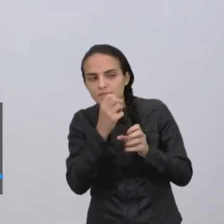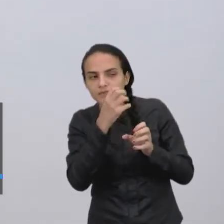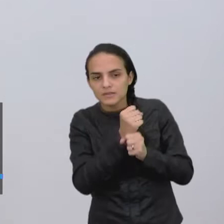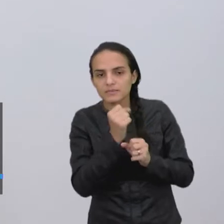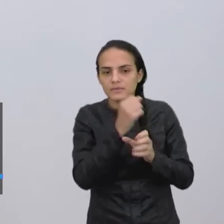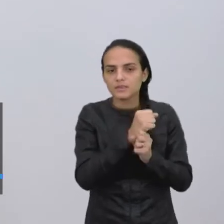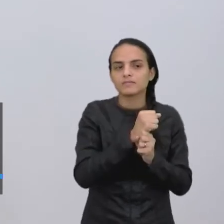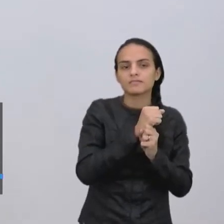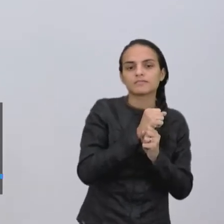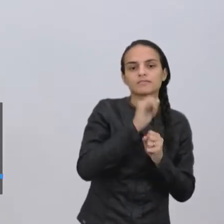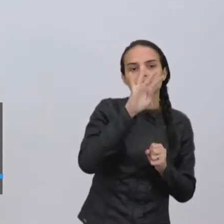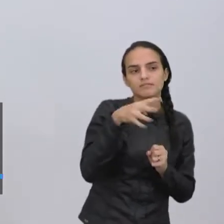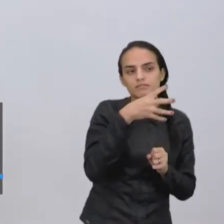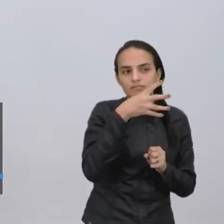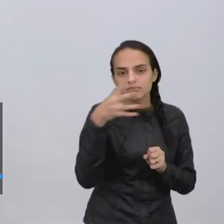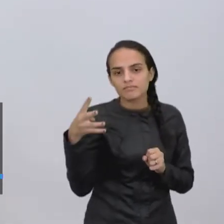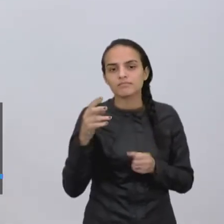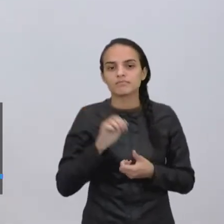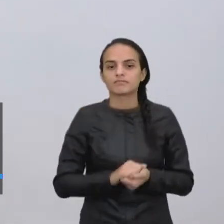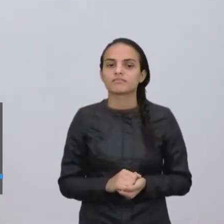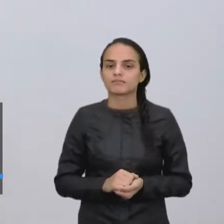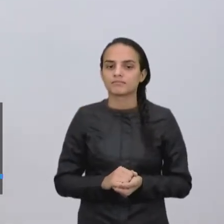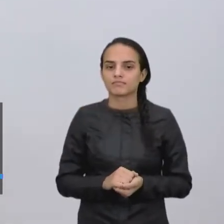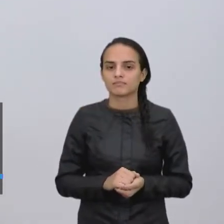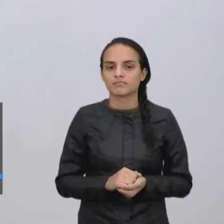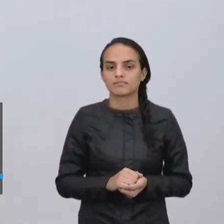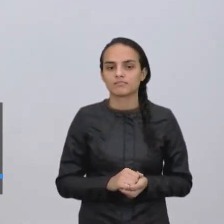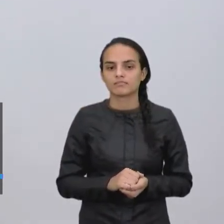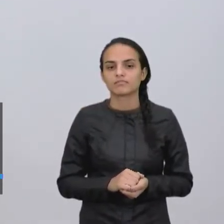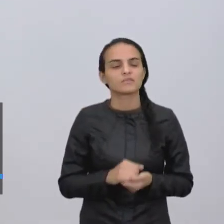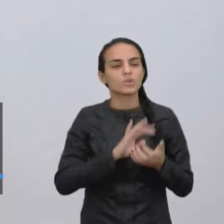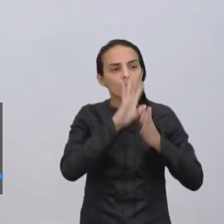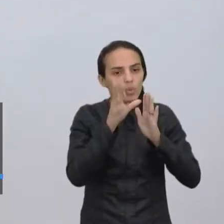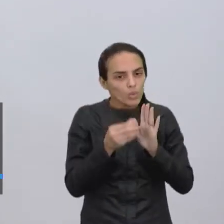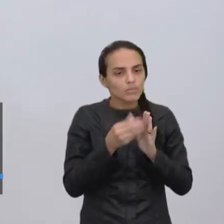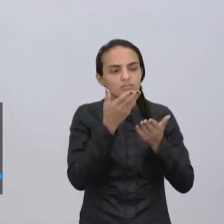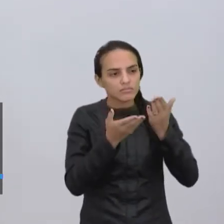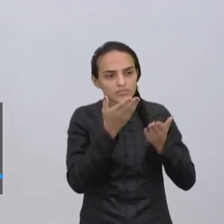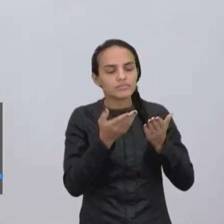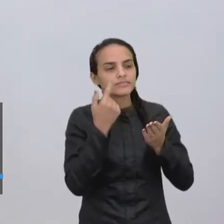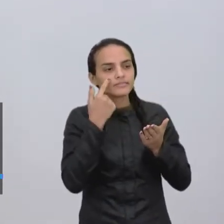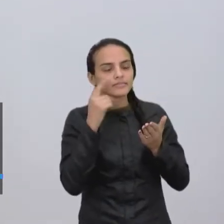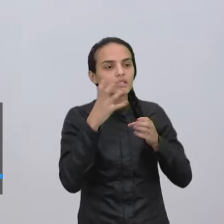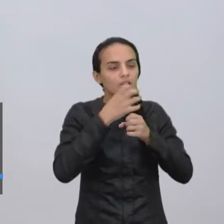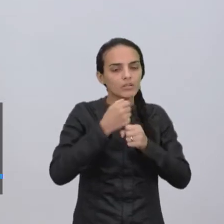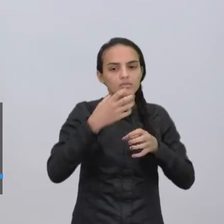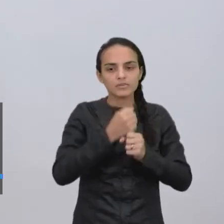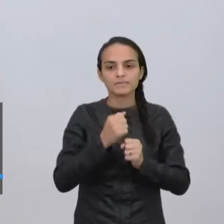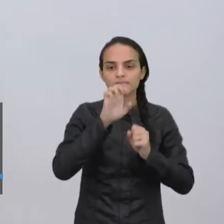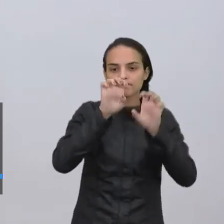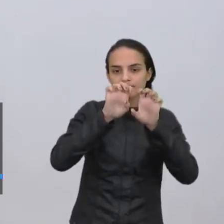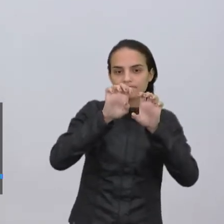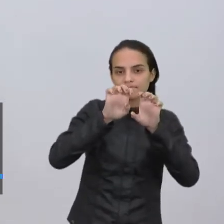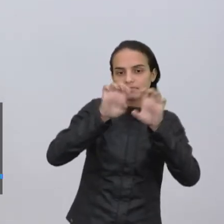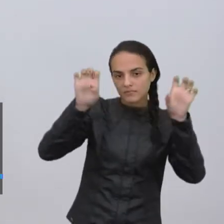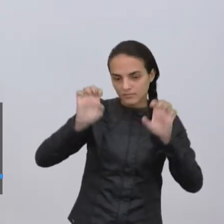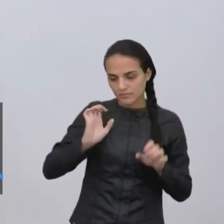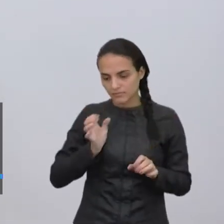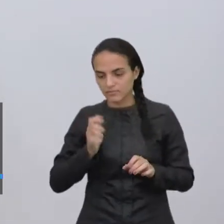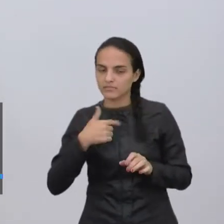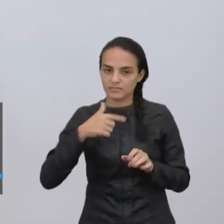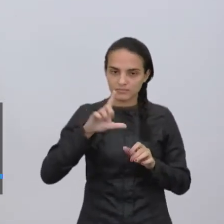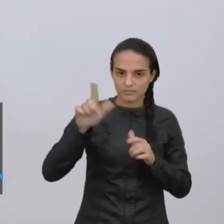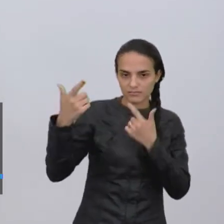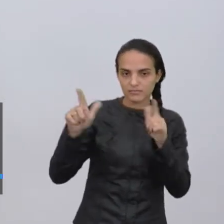cima disso. Média, mediana, moda, desvio padrão, variância. Todos esses cálculos estatísticos que existem. Existem outros também,